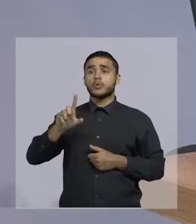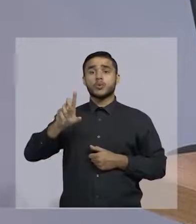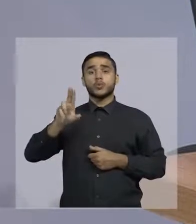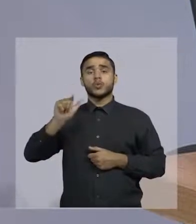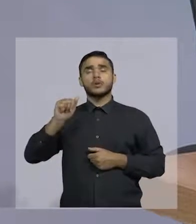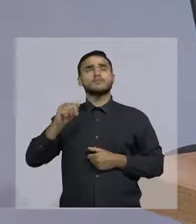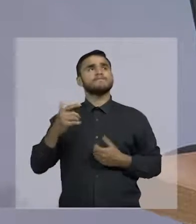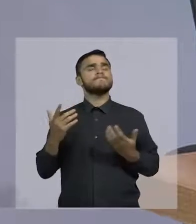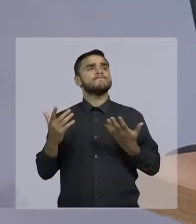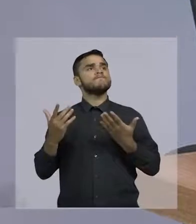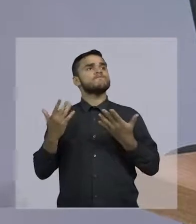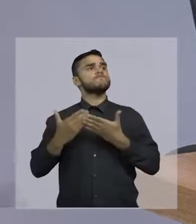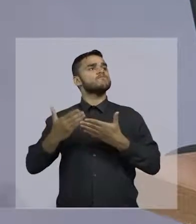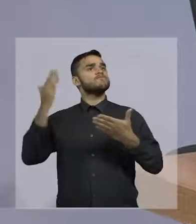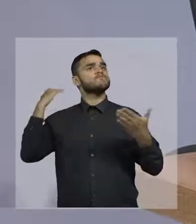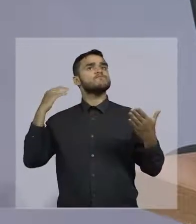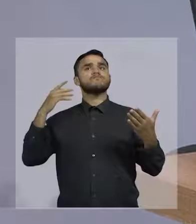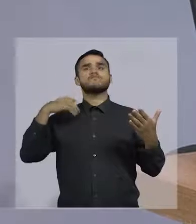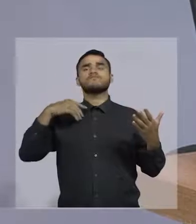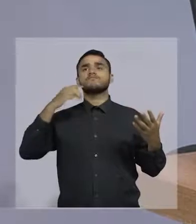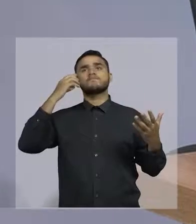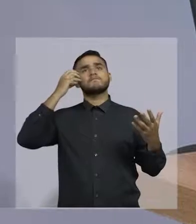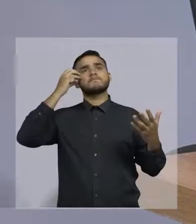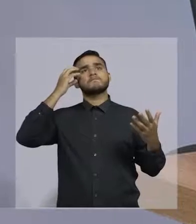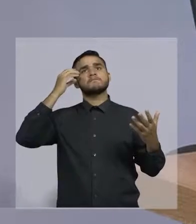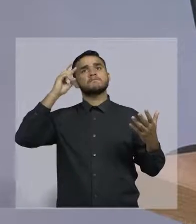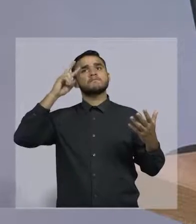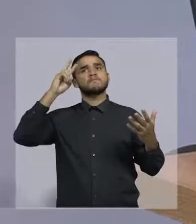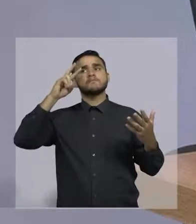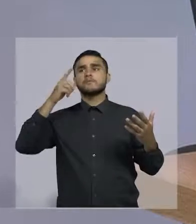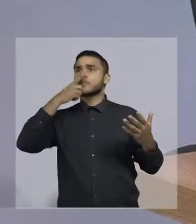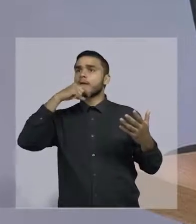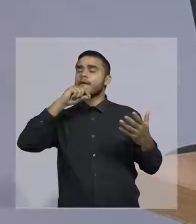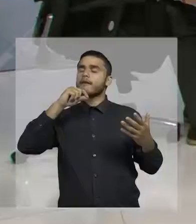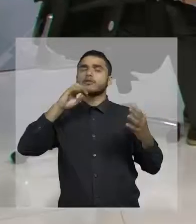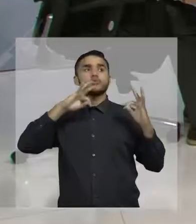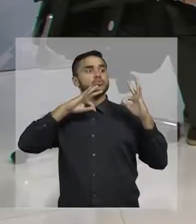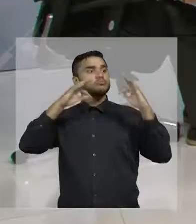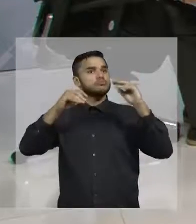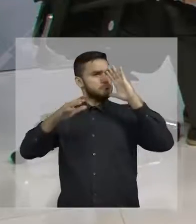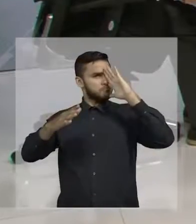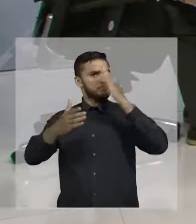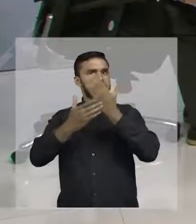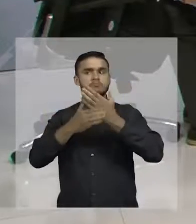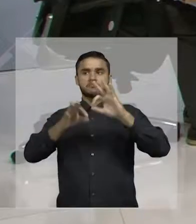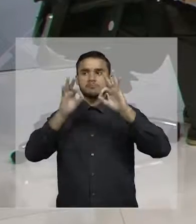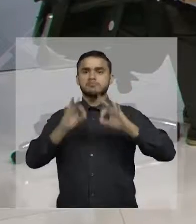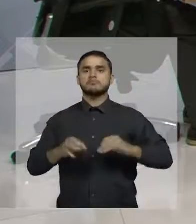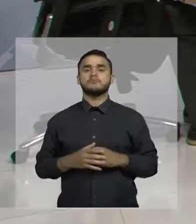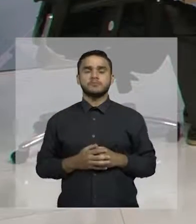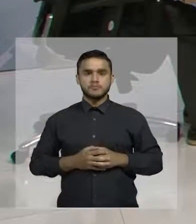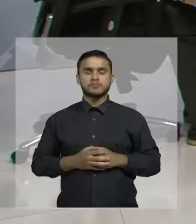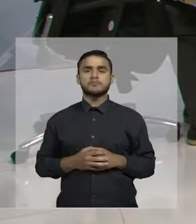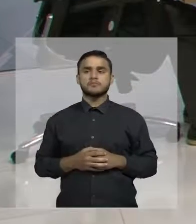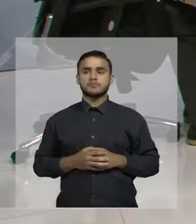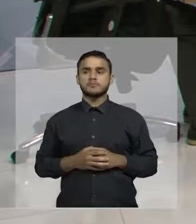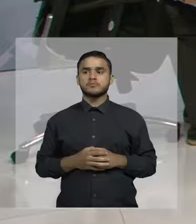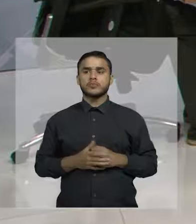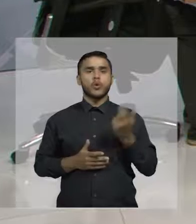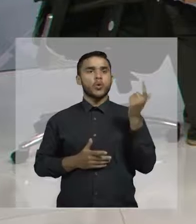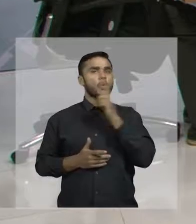Lula, eu só me lembro de ter alcançado essa popularidade